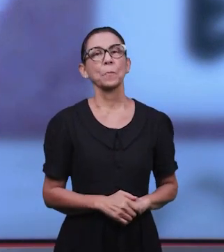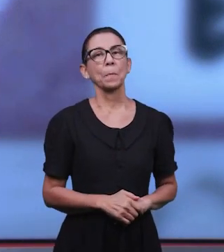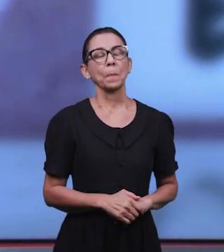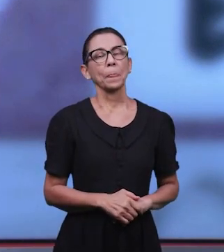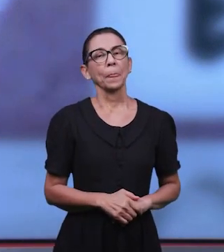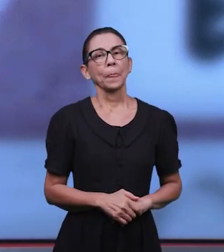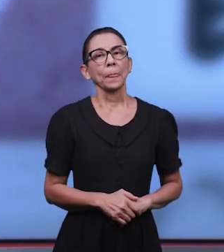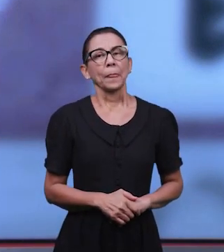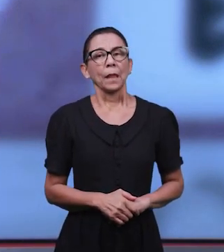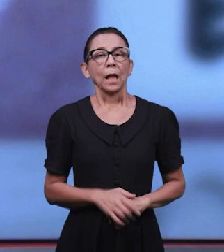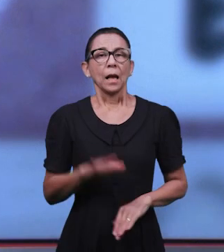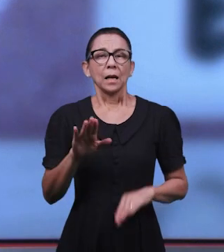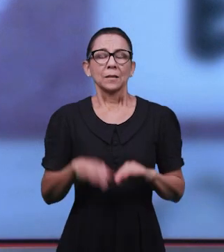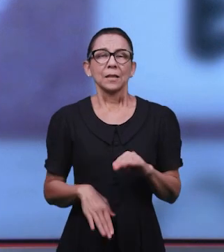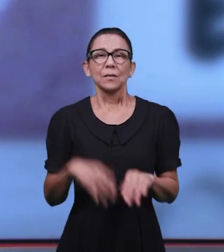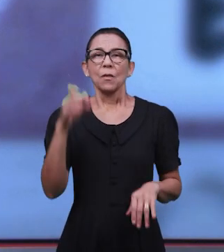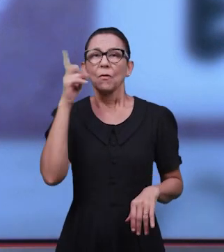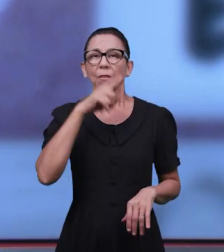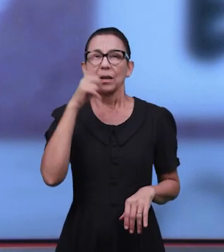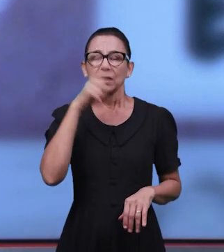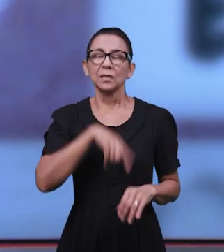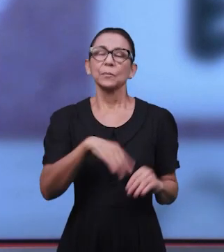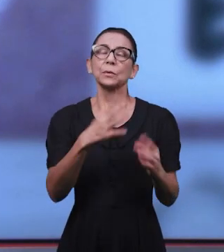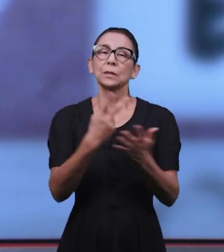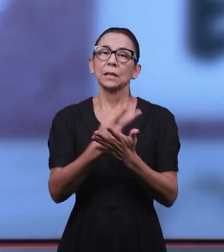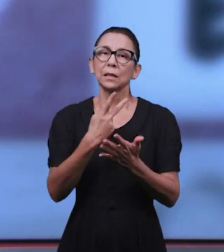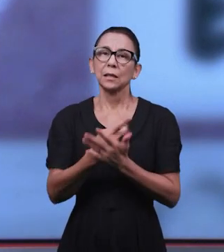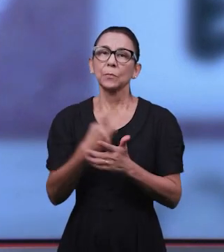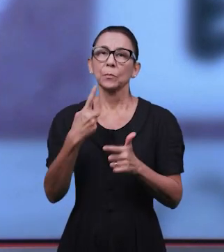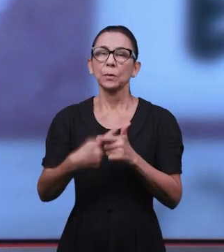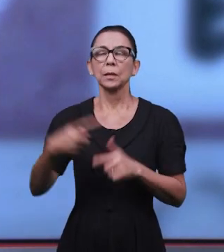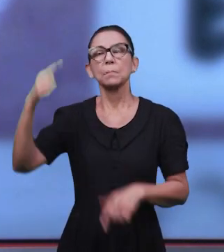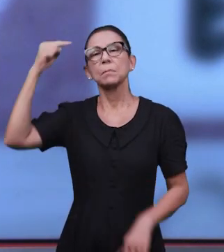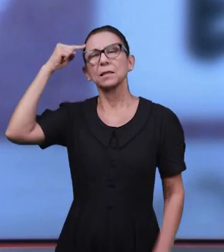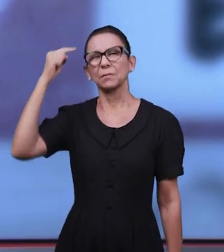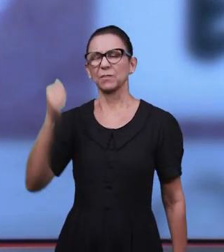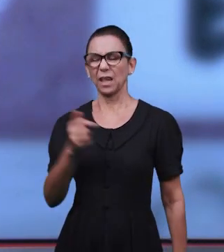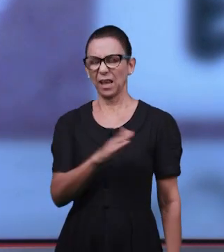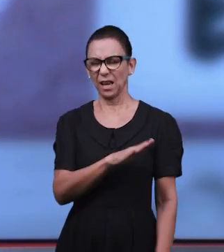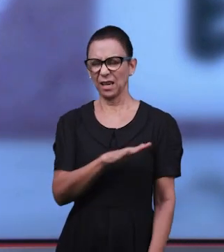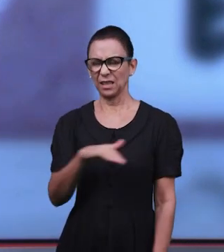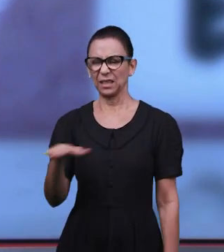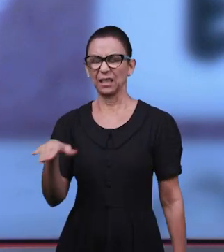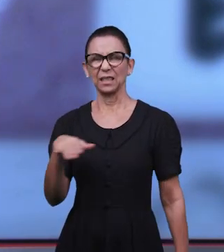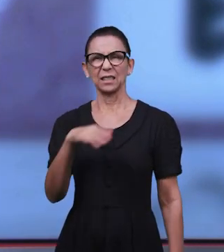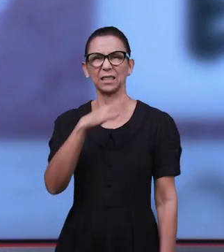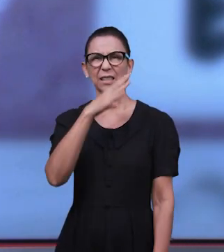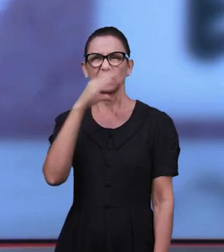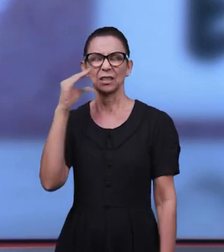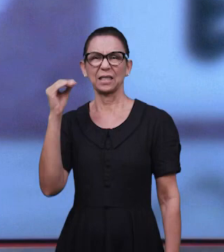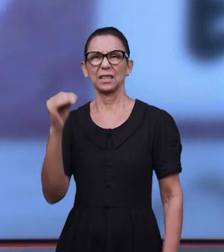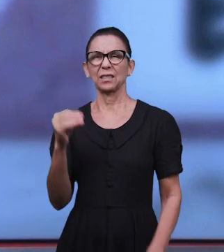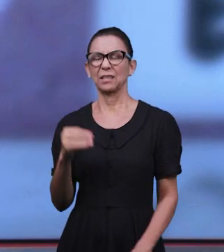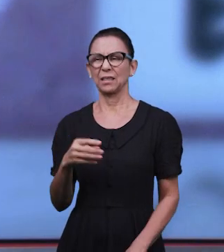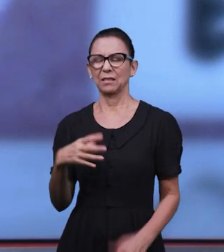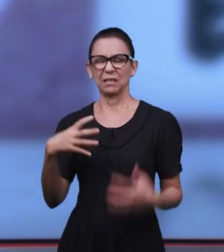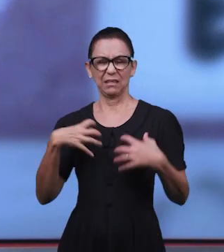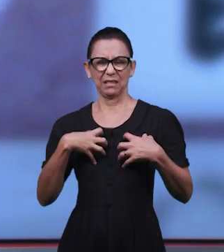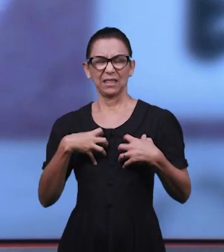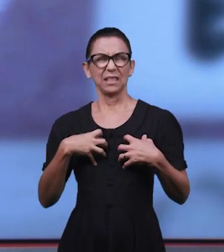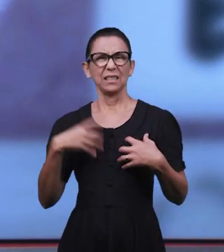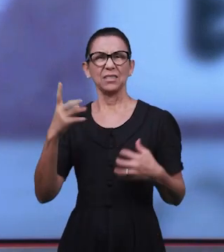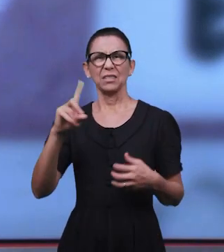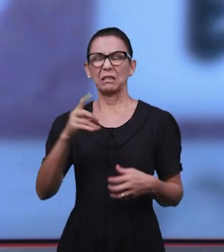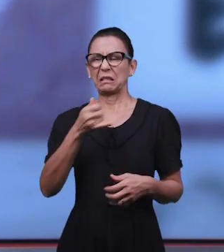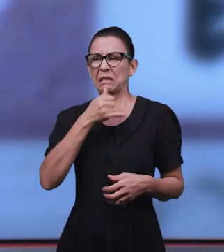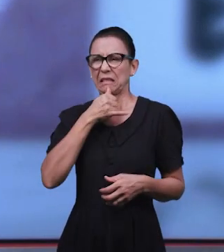Erroneamente, acreditamos que as crianças, intermediários e adolescentes não sentem tristeza, frustração,